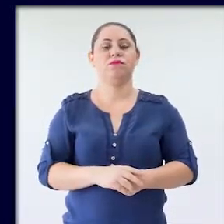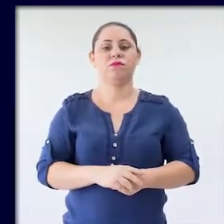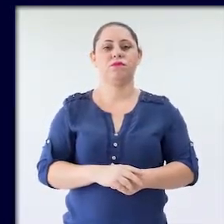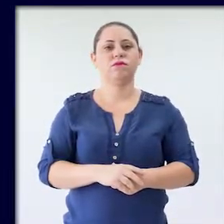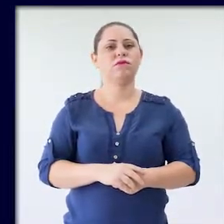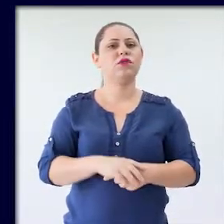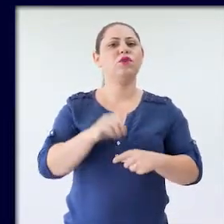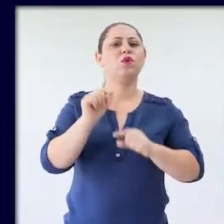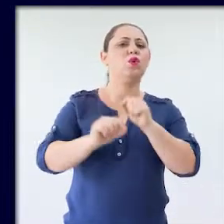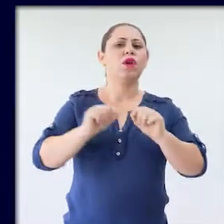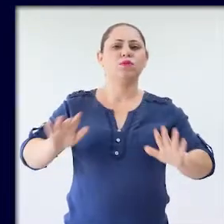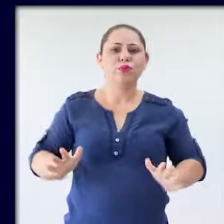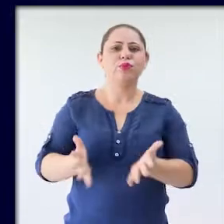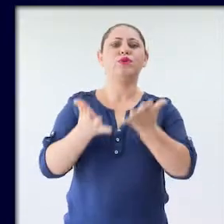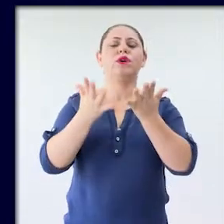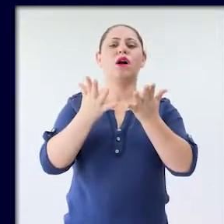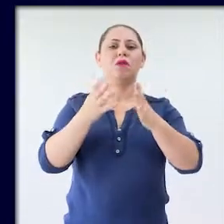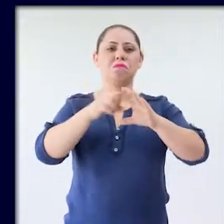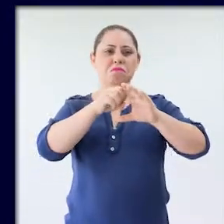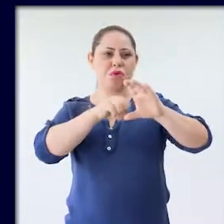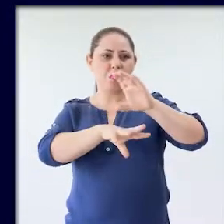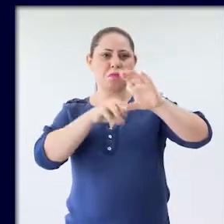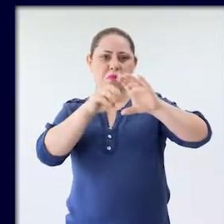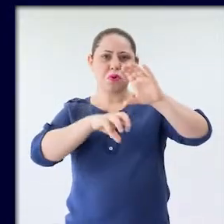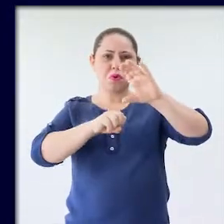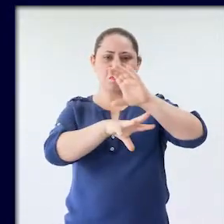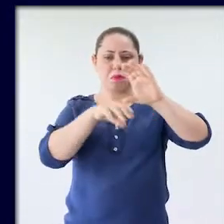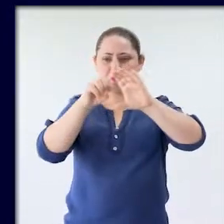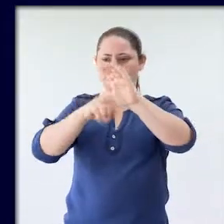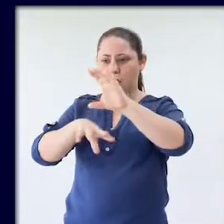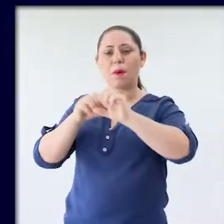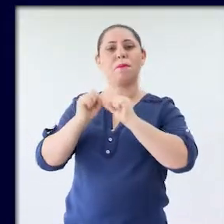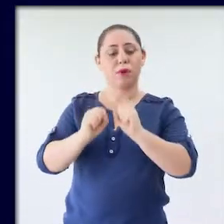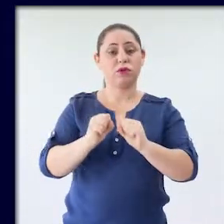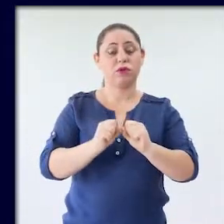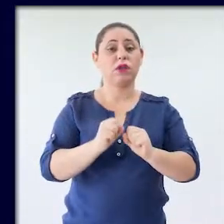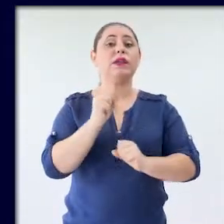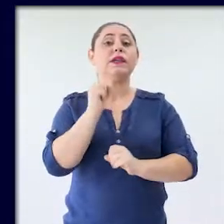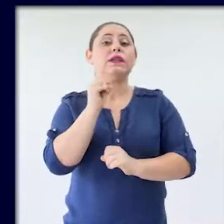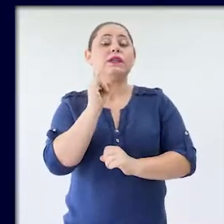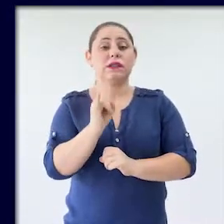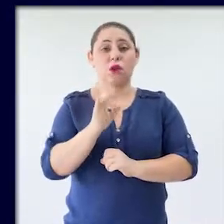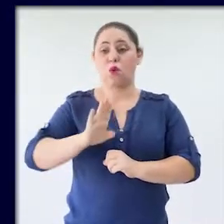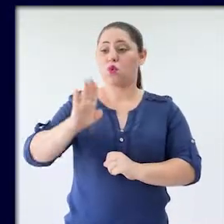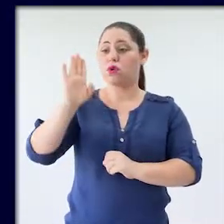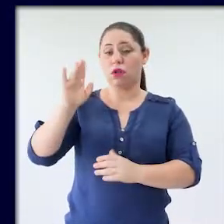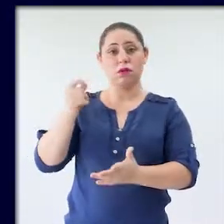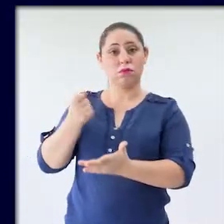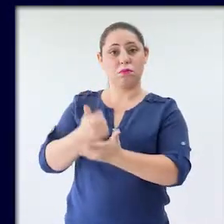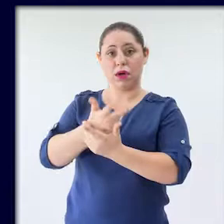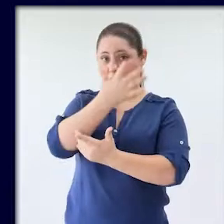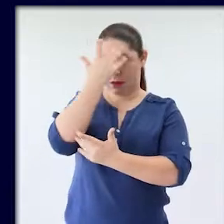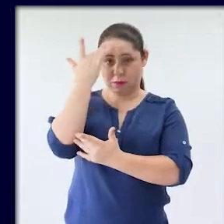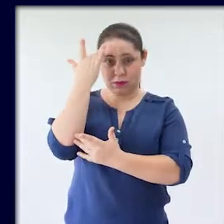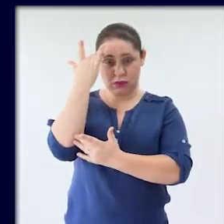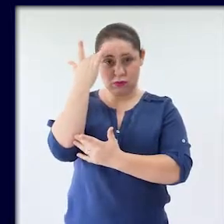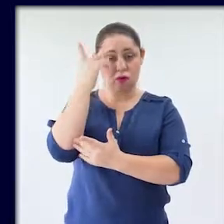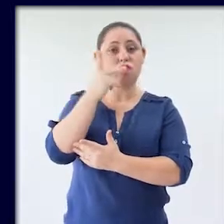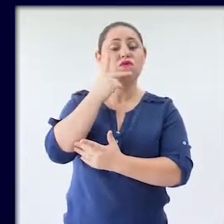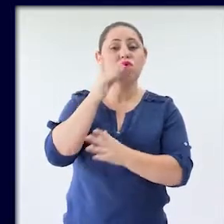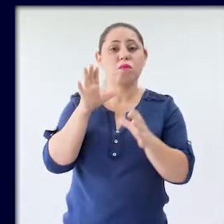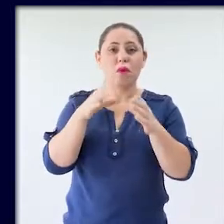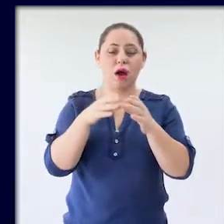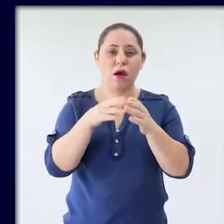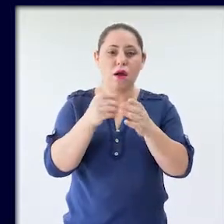Certo. Em relação ao impulsionamento, ele é permitido? Desde que contratado por candidato, partido ou